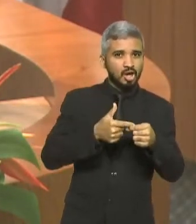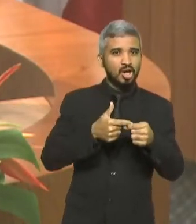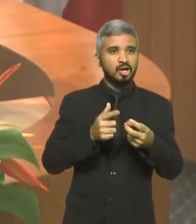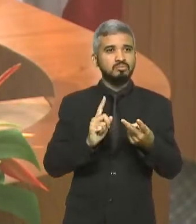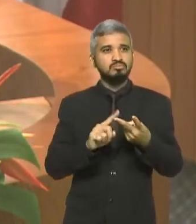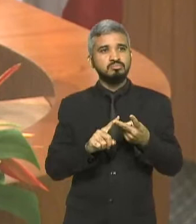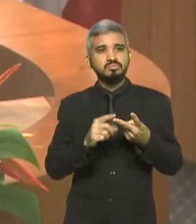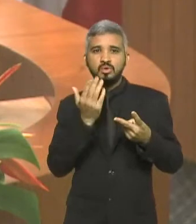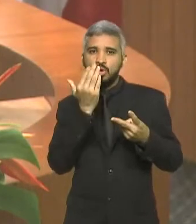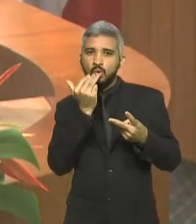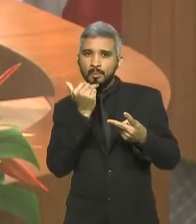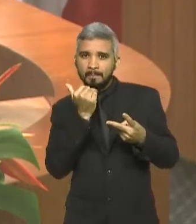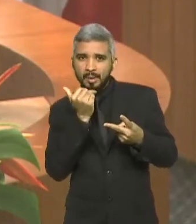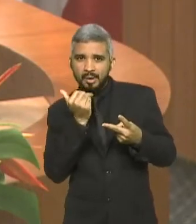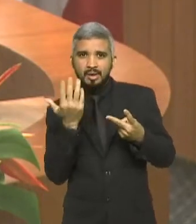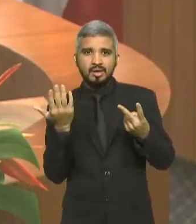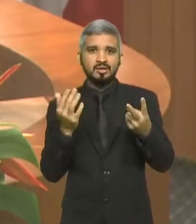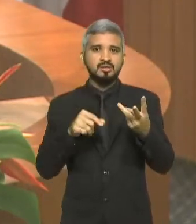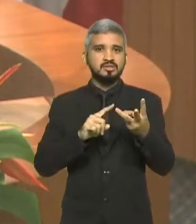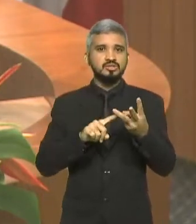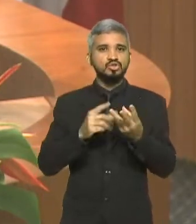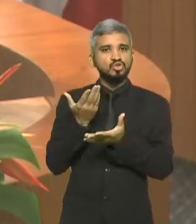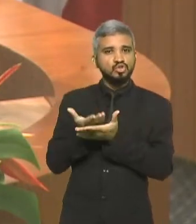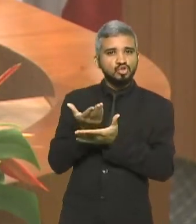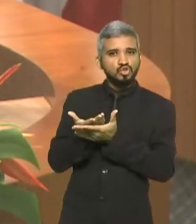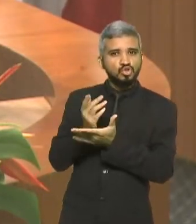sua casa, o estudo dos seus filhos,